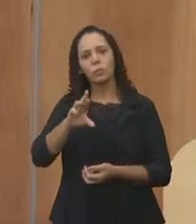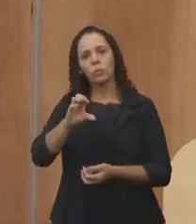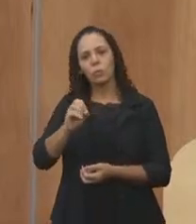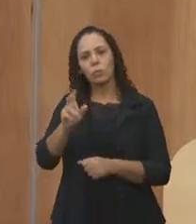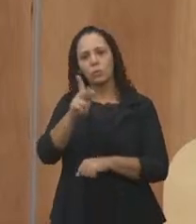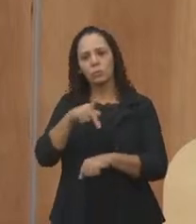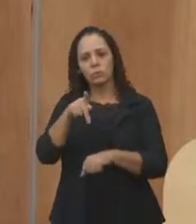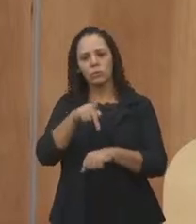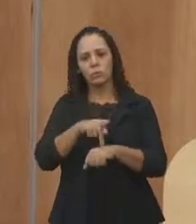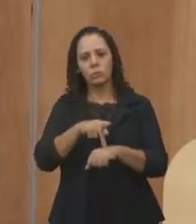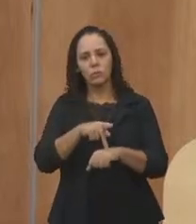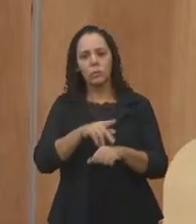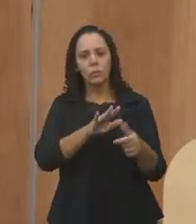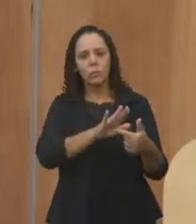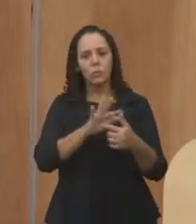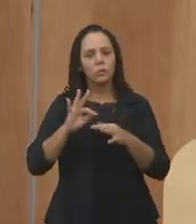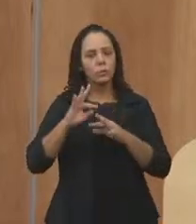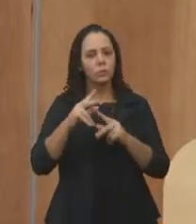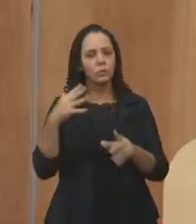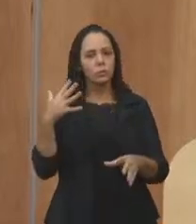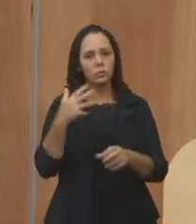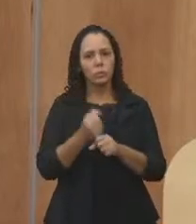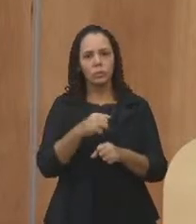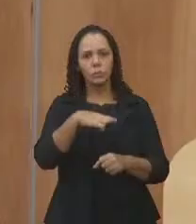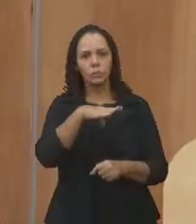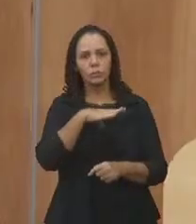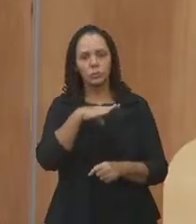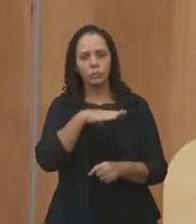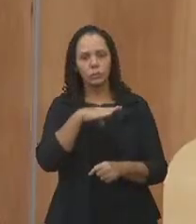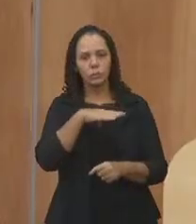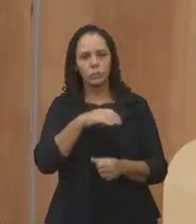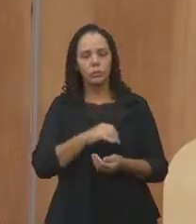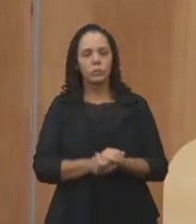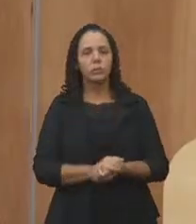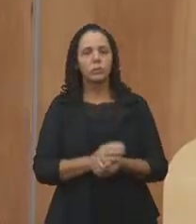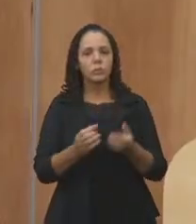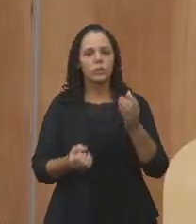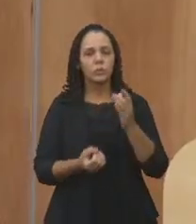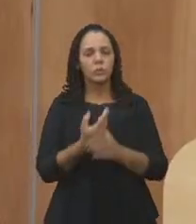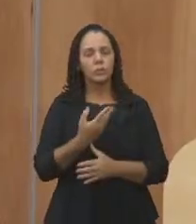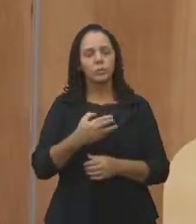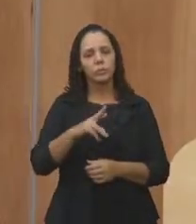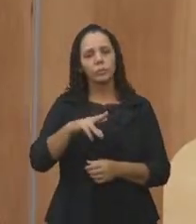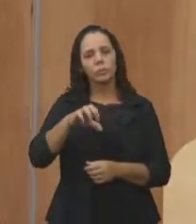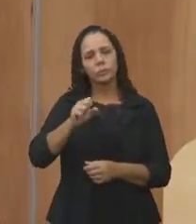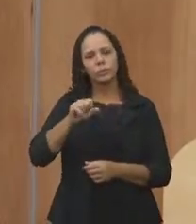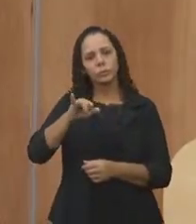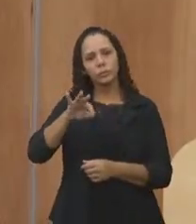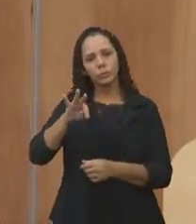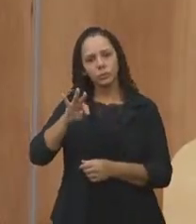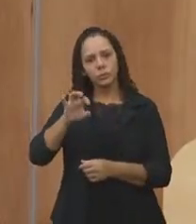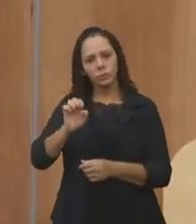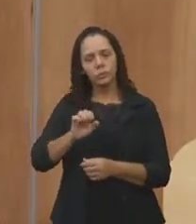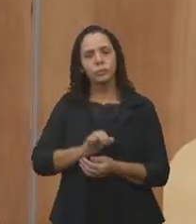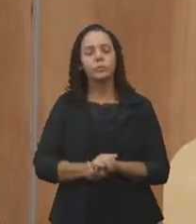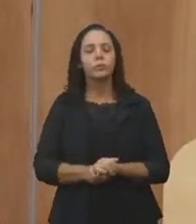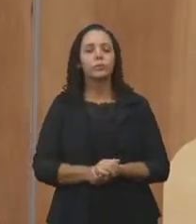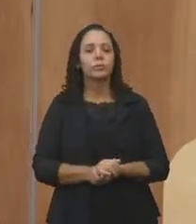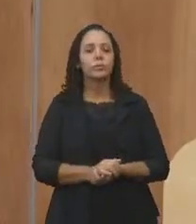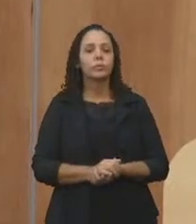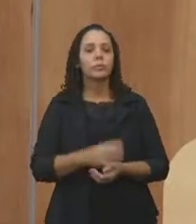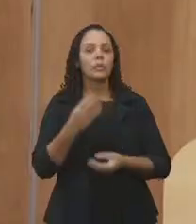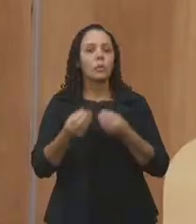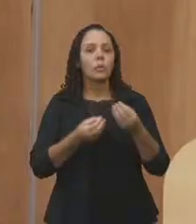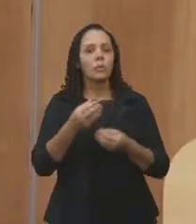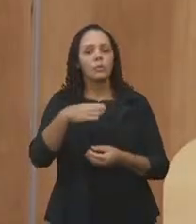municípios através do Siconf e ele cria uma nota de crédito que chama rating. O que é o rating? É a capacidade do município de arcar com as